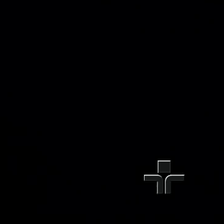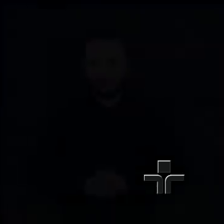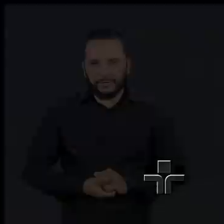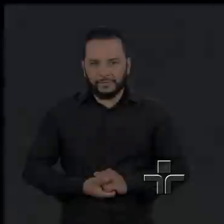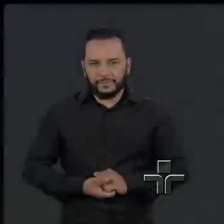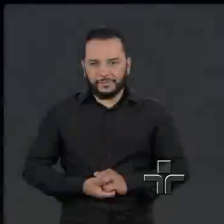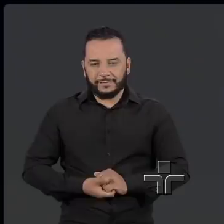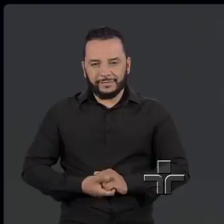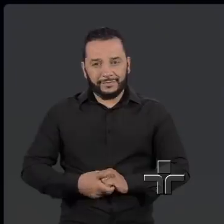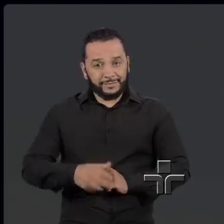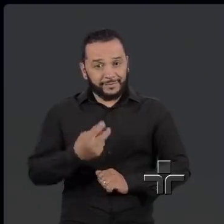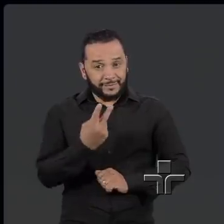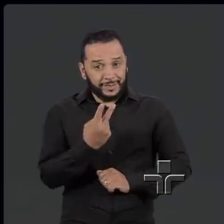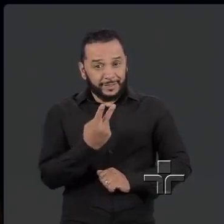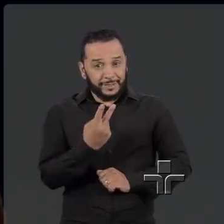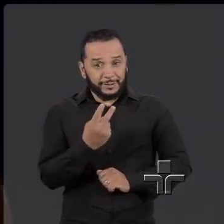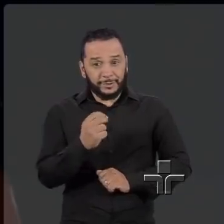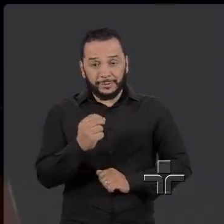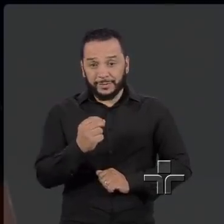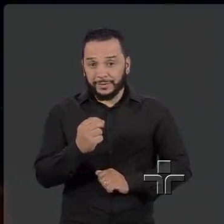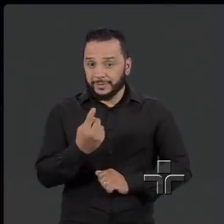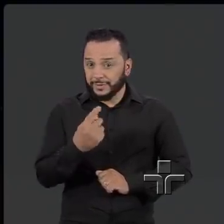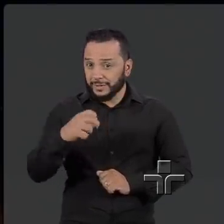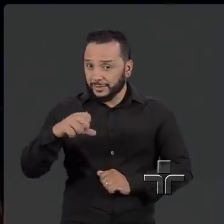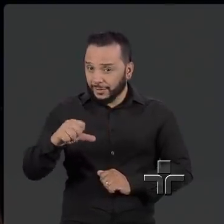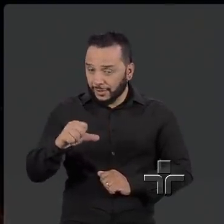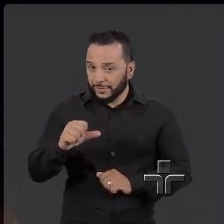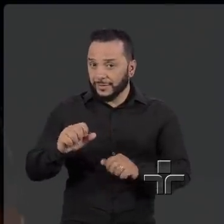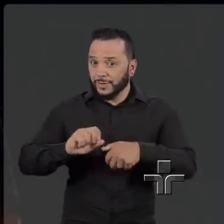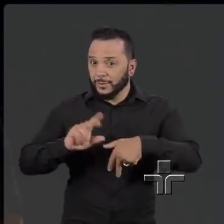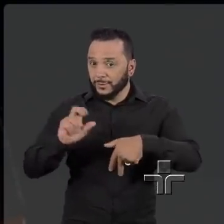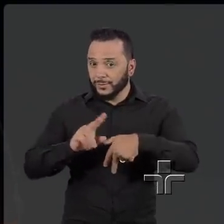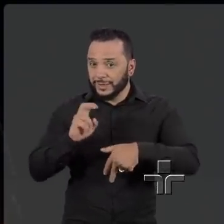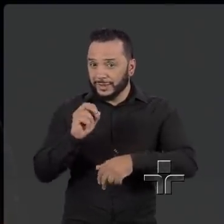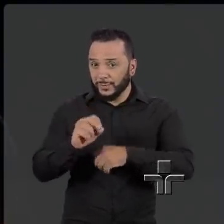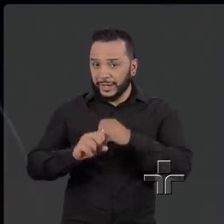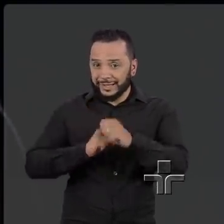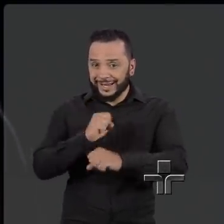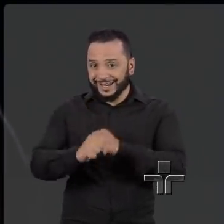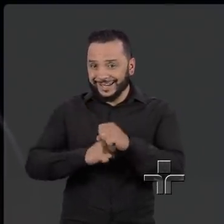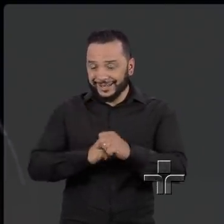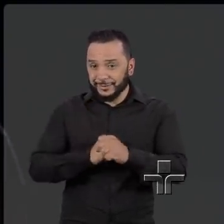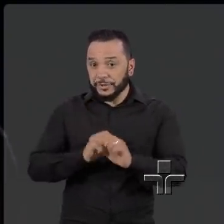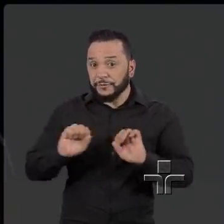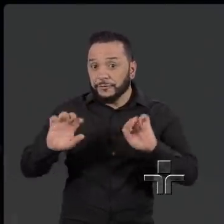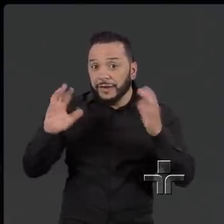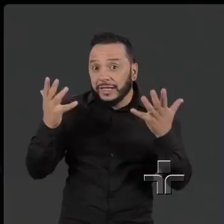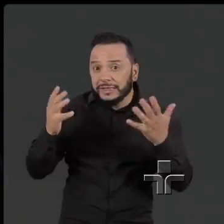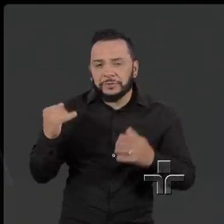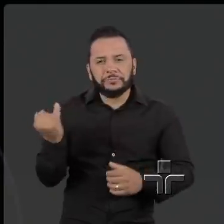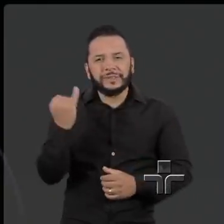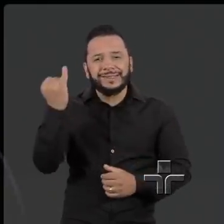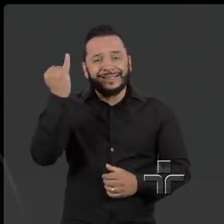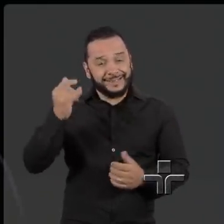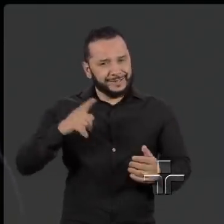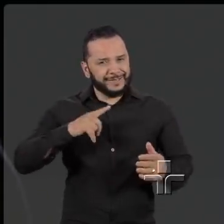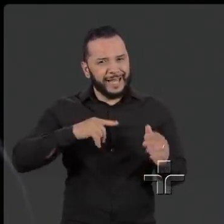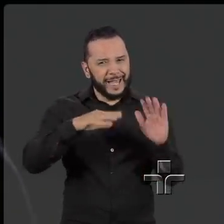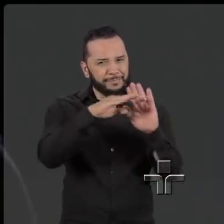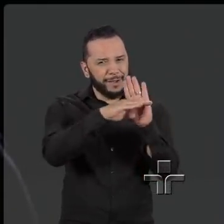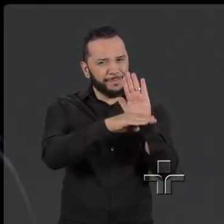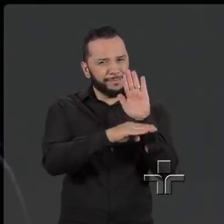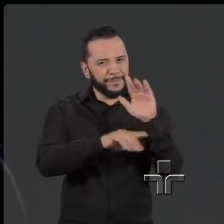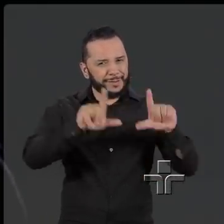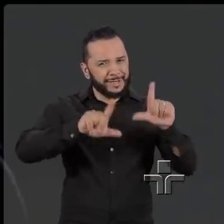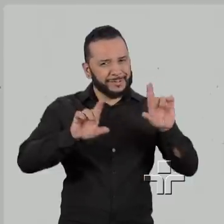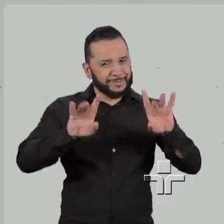Em 2019, a TV Cultura completa 50 anos. E para celebrar esta data tão importante, a emissora terá uma programação especial